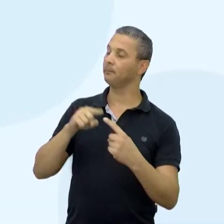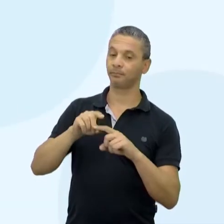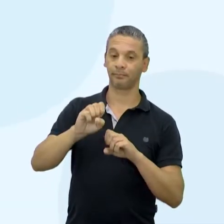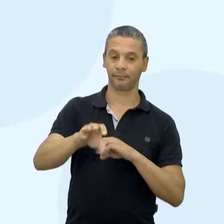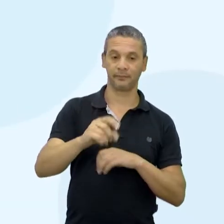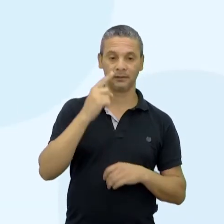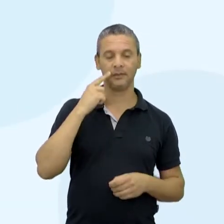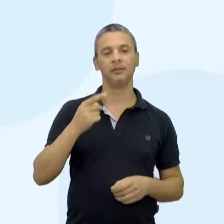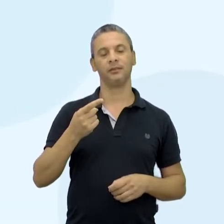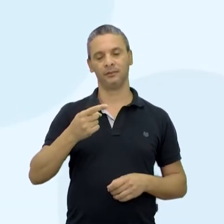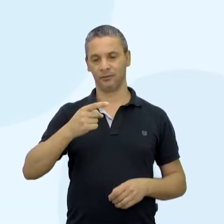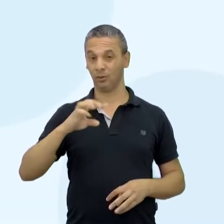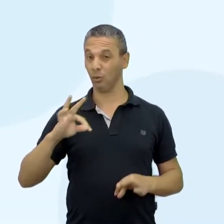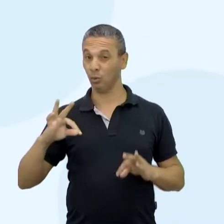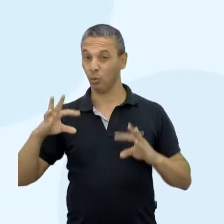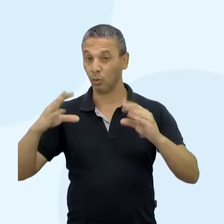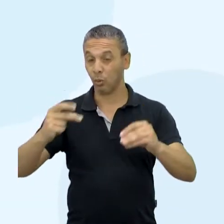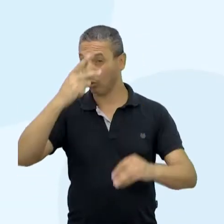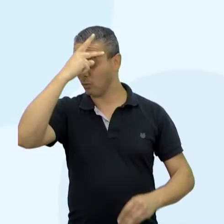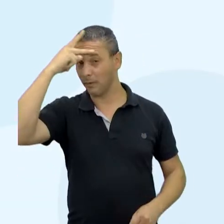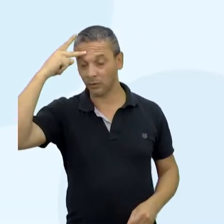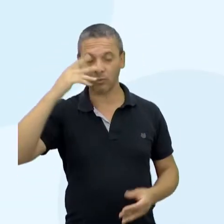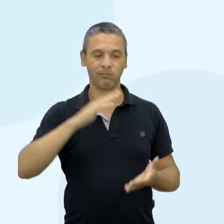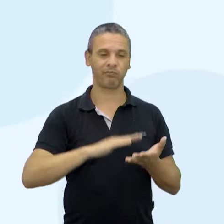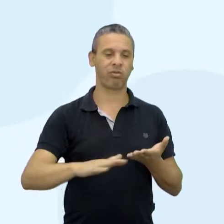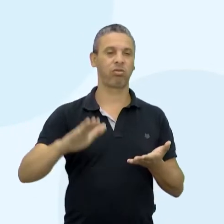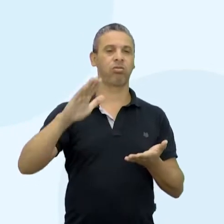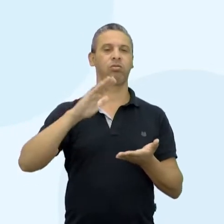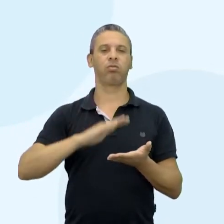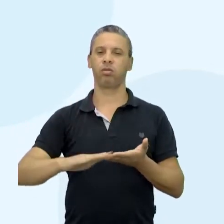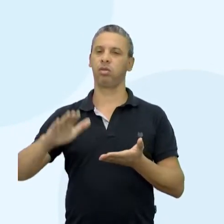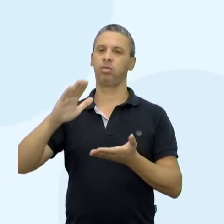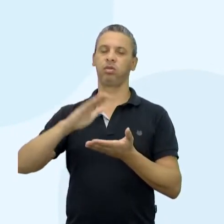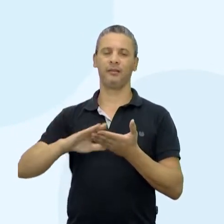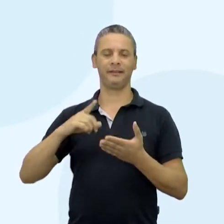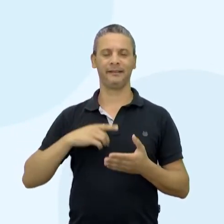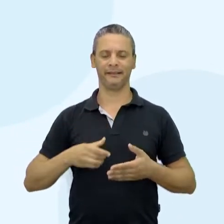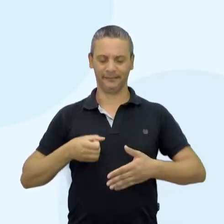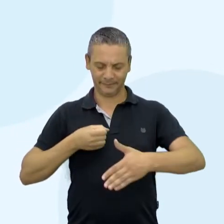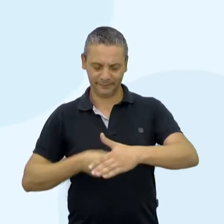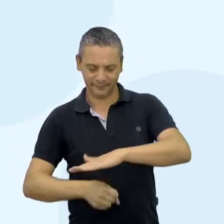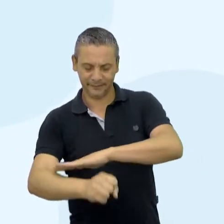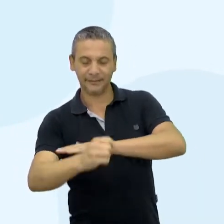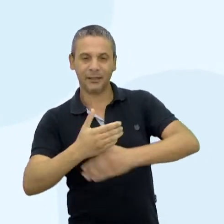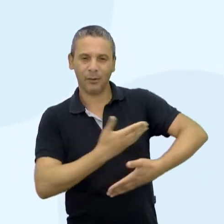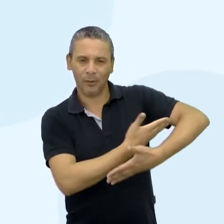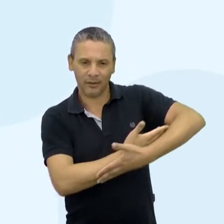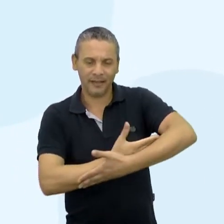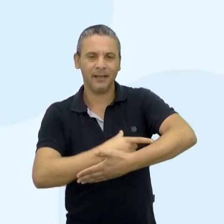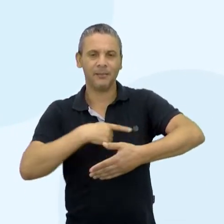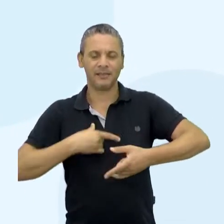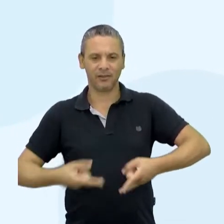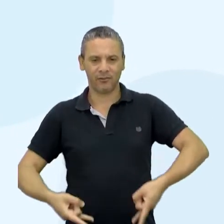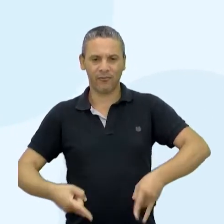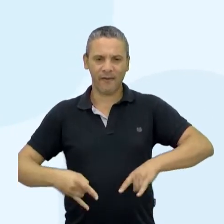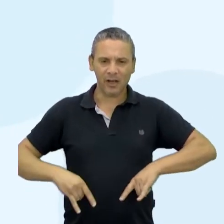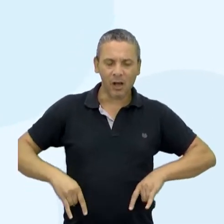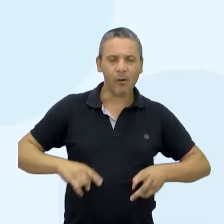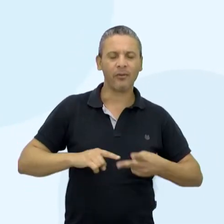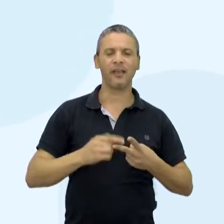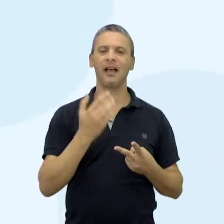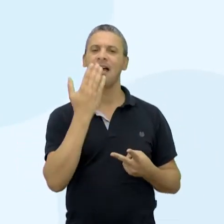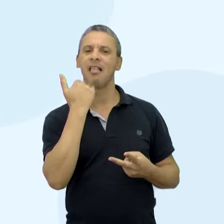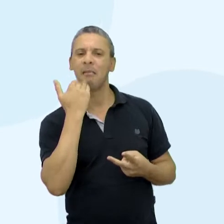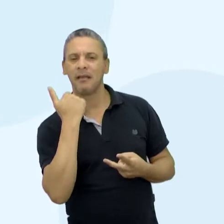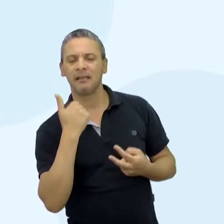despesas, claro, desde que a gente nasce, né? A gente precisa da fralda, a gente precisa de uma boa alimentação, então todos